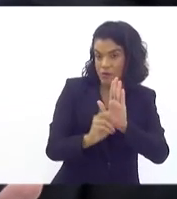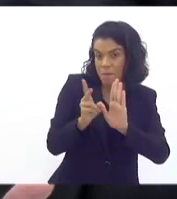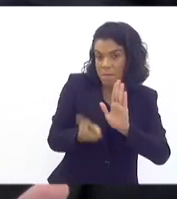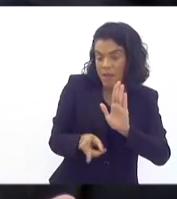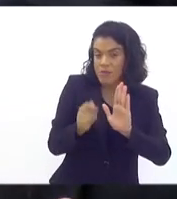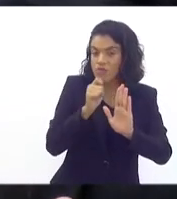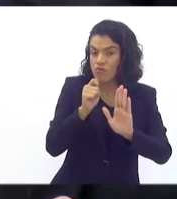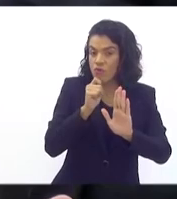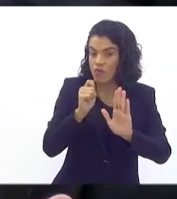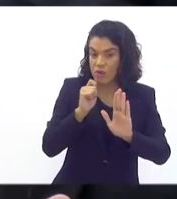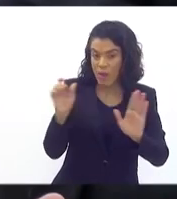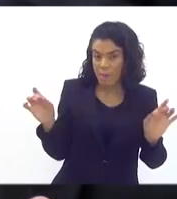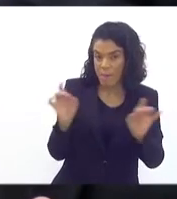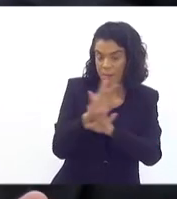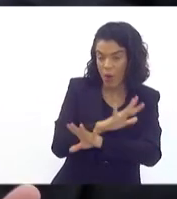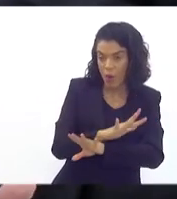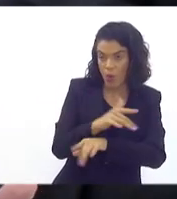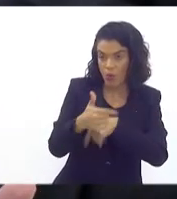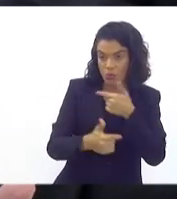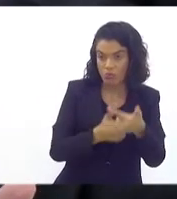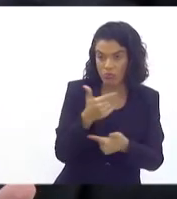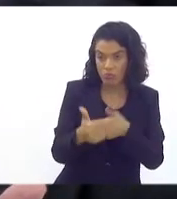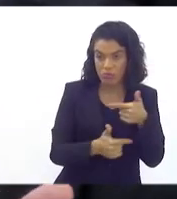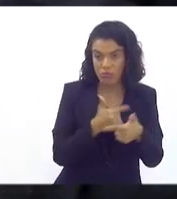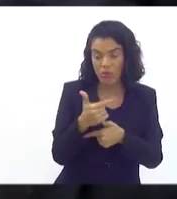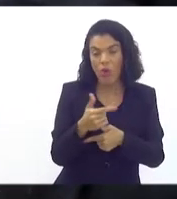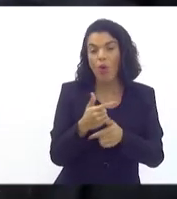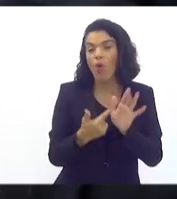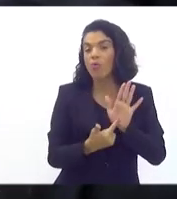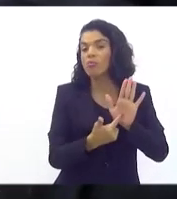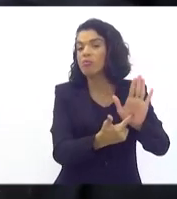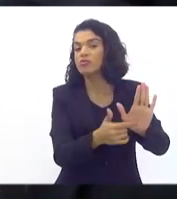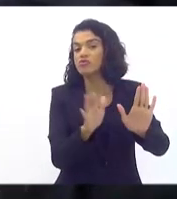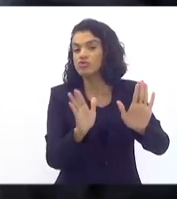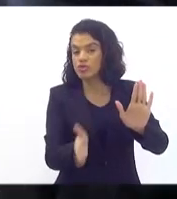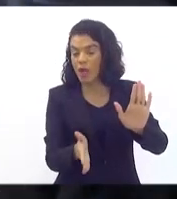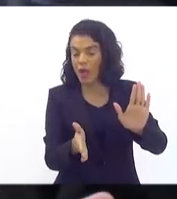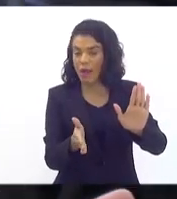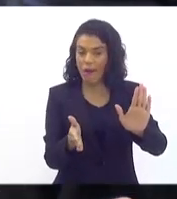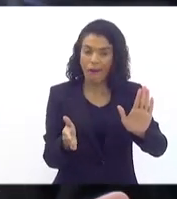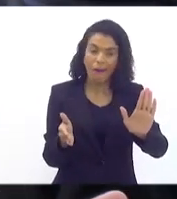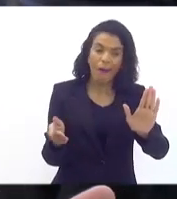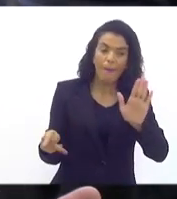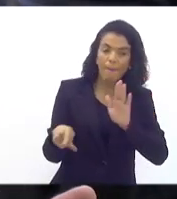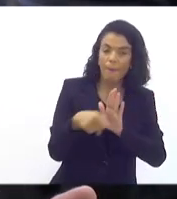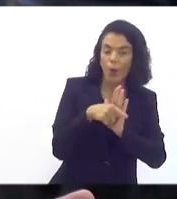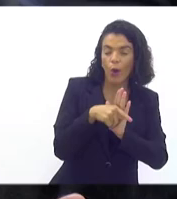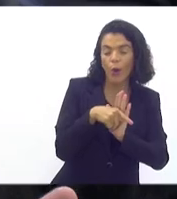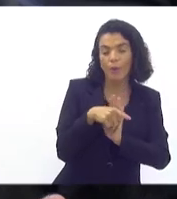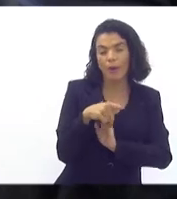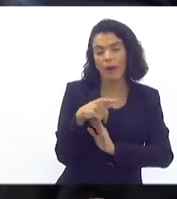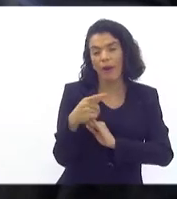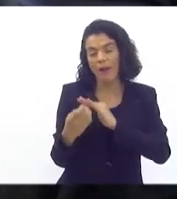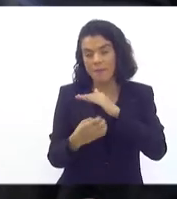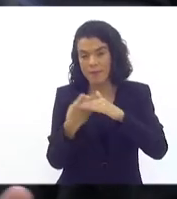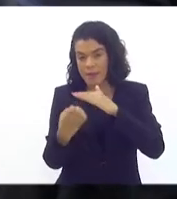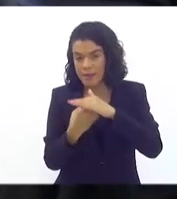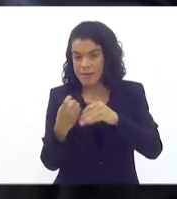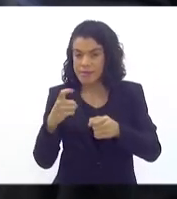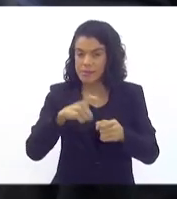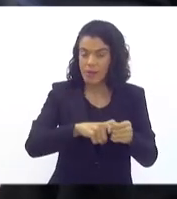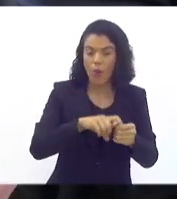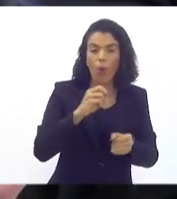chegar ao final dos trabalhos mas sinalizando aí eu não sei se é a própria agência ou se é a outra